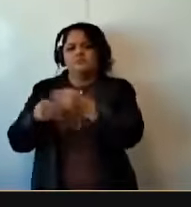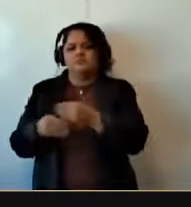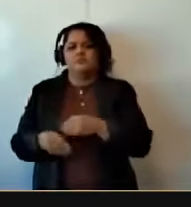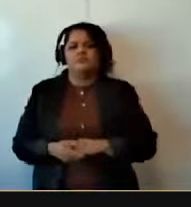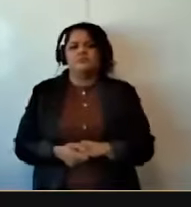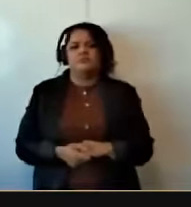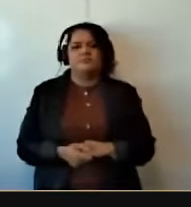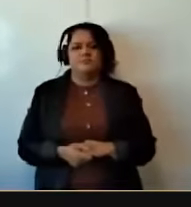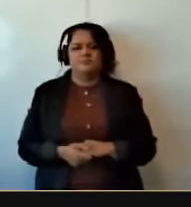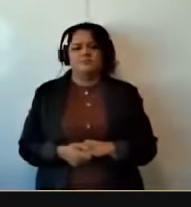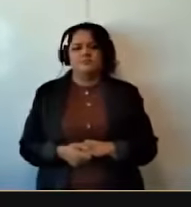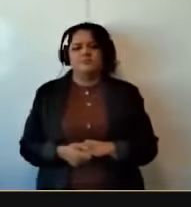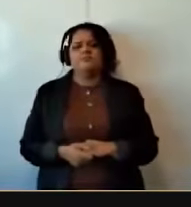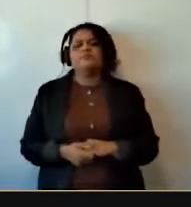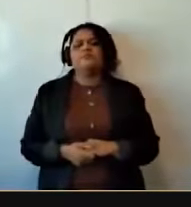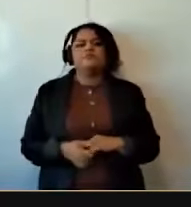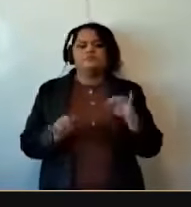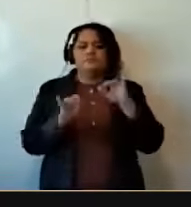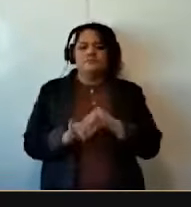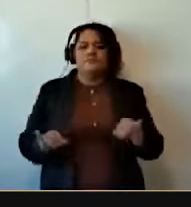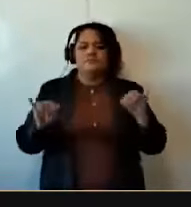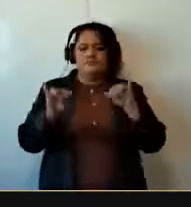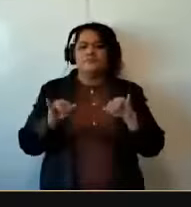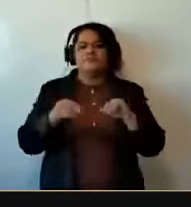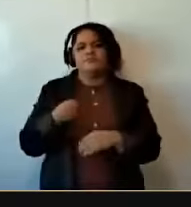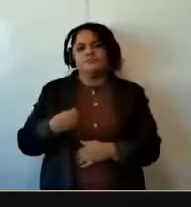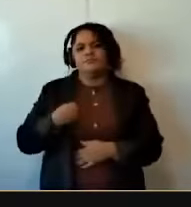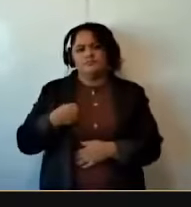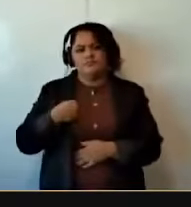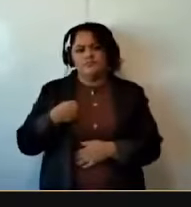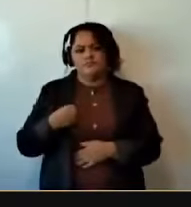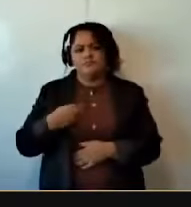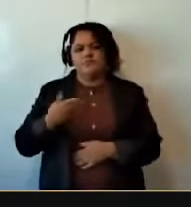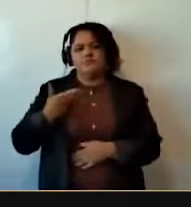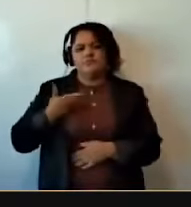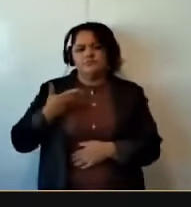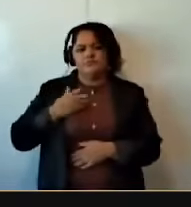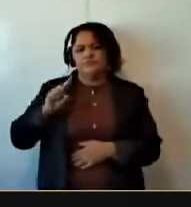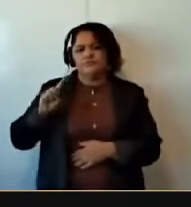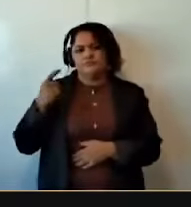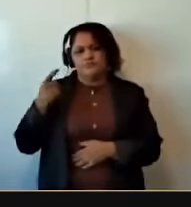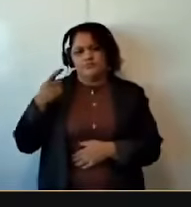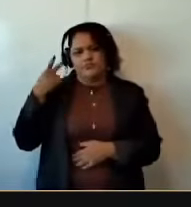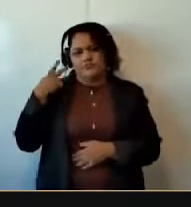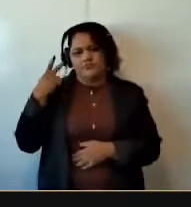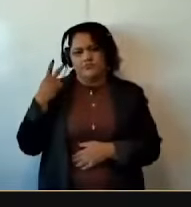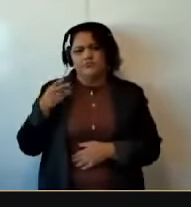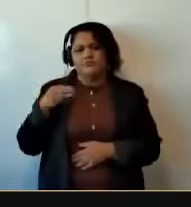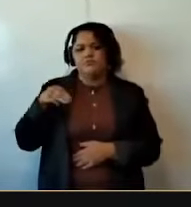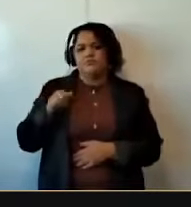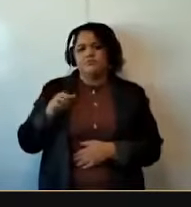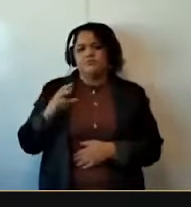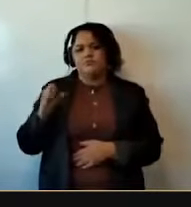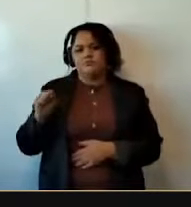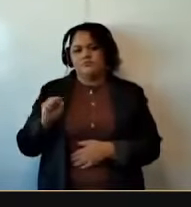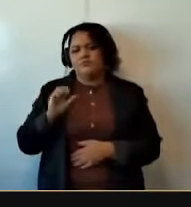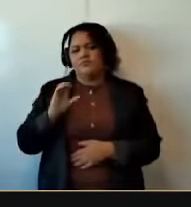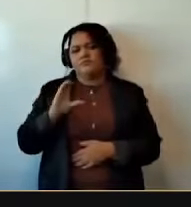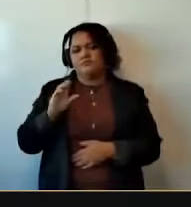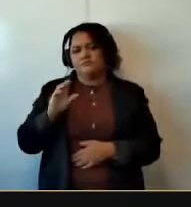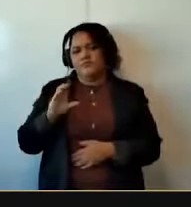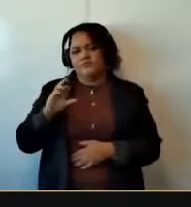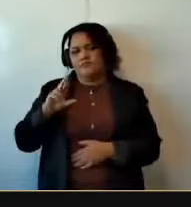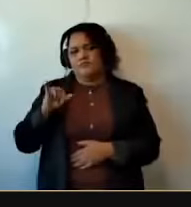Comunicamos aqui a presença do amigo, ex-vereador Marcos Crispim, secretário de Vilas e Favelas da nossa cidade de Belo